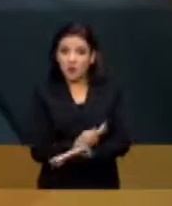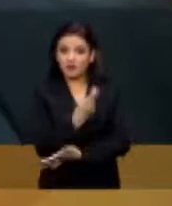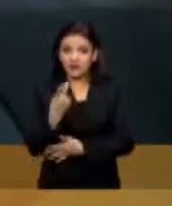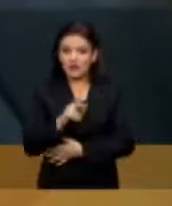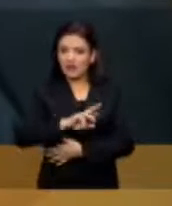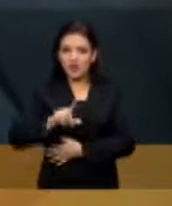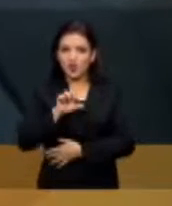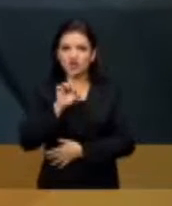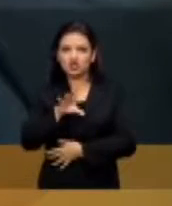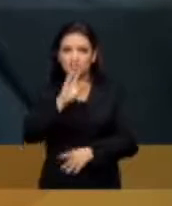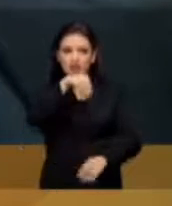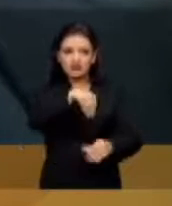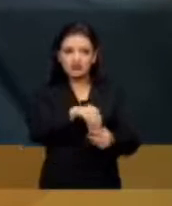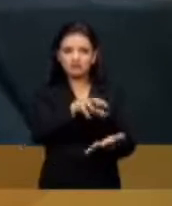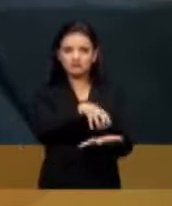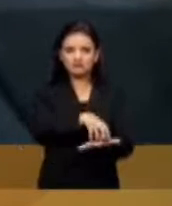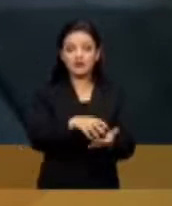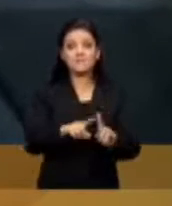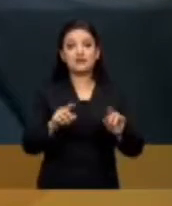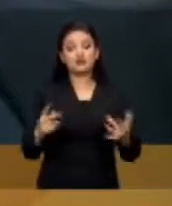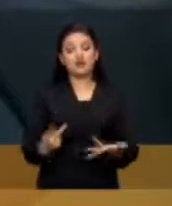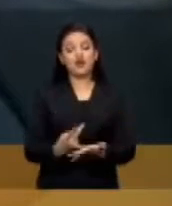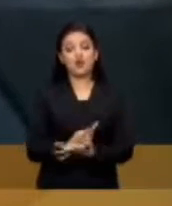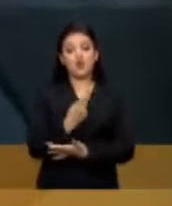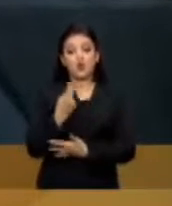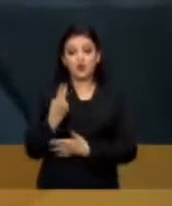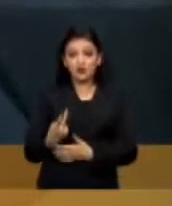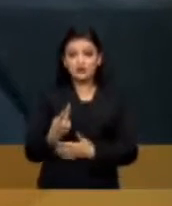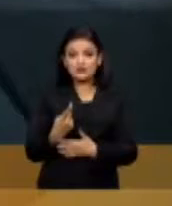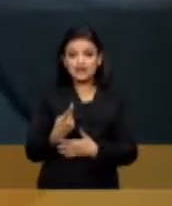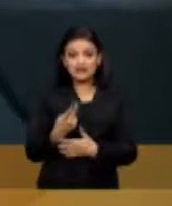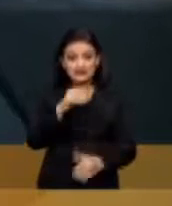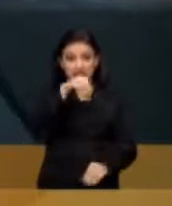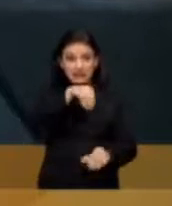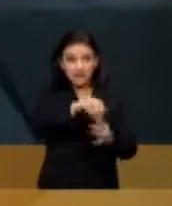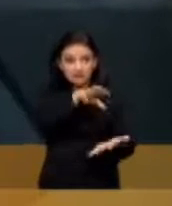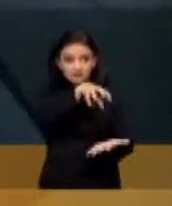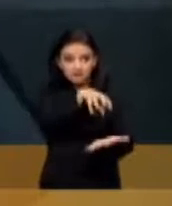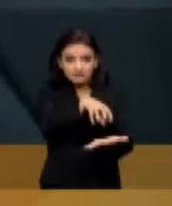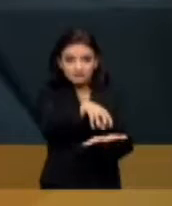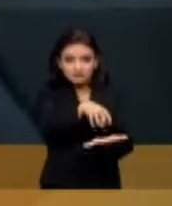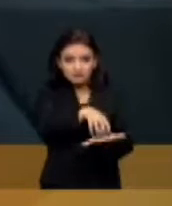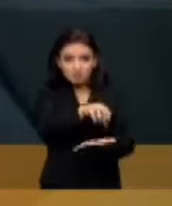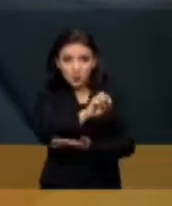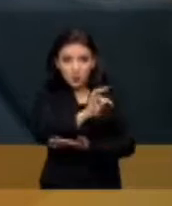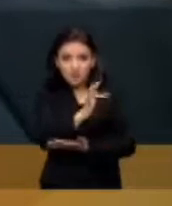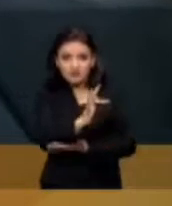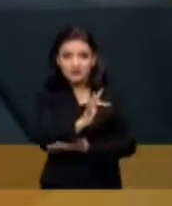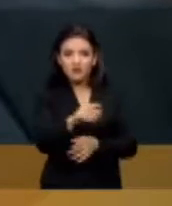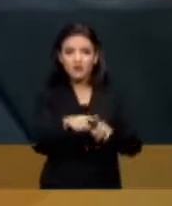institucionalidade. Mas o que nós trazemos na ágora da institucionalidade repercute nessas